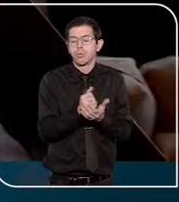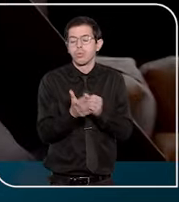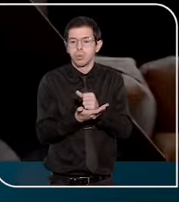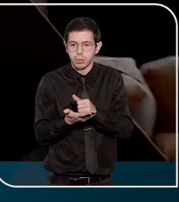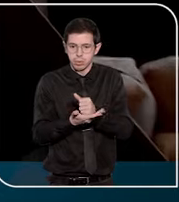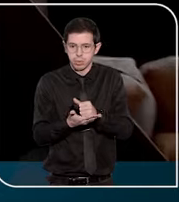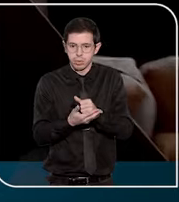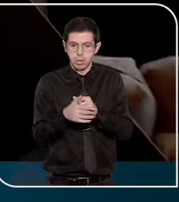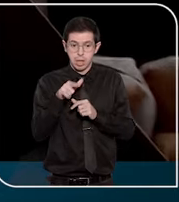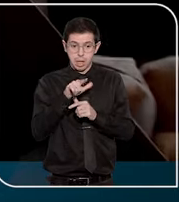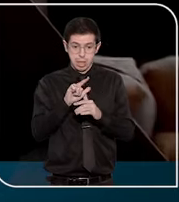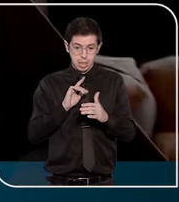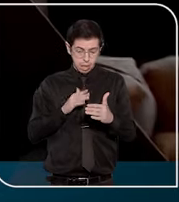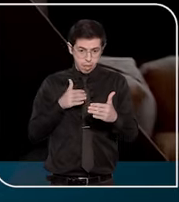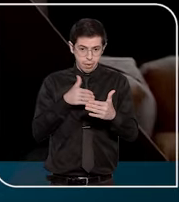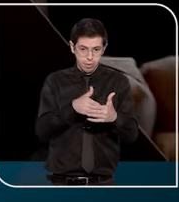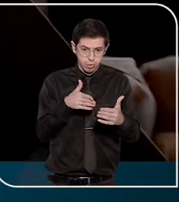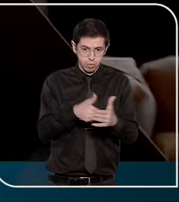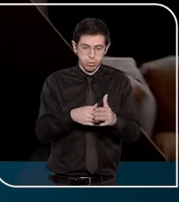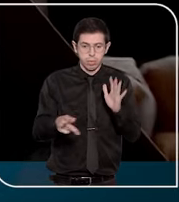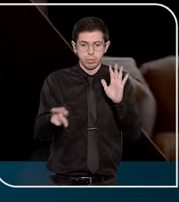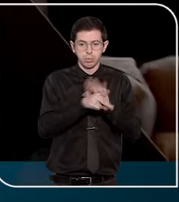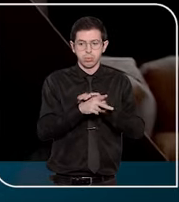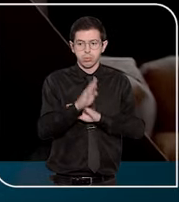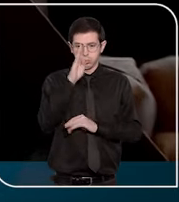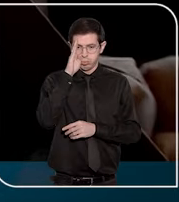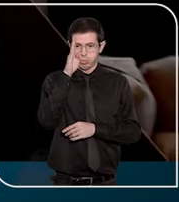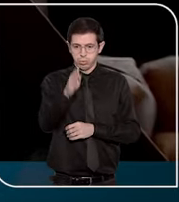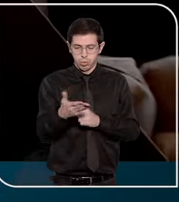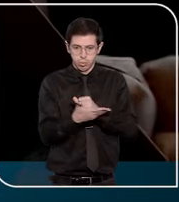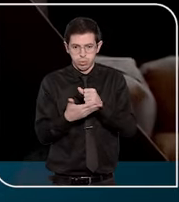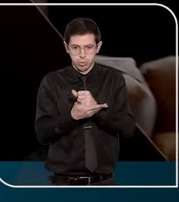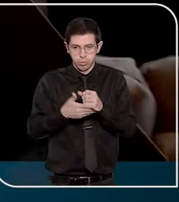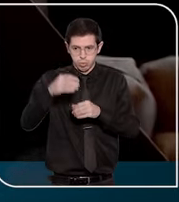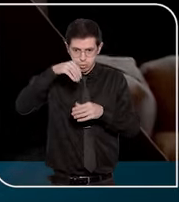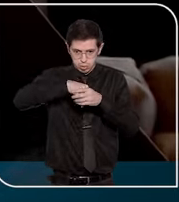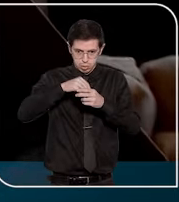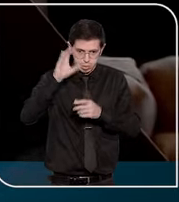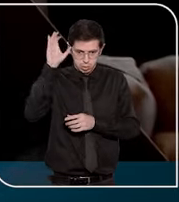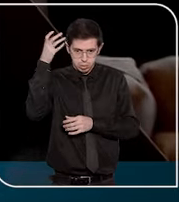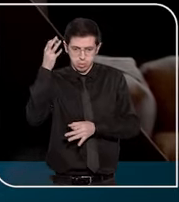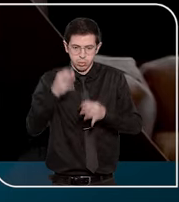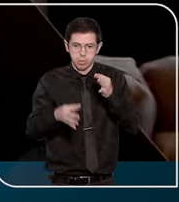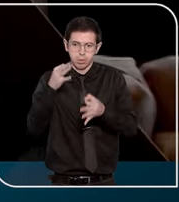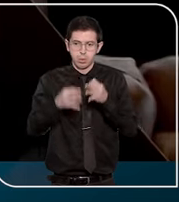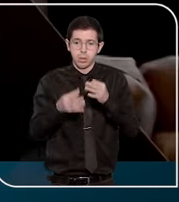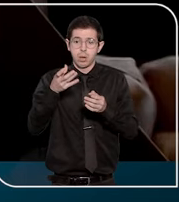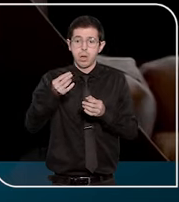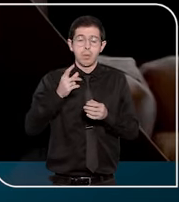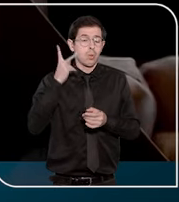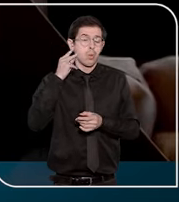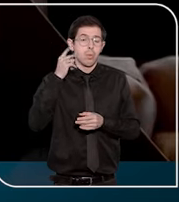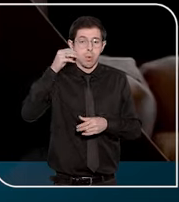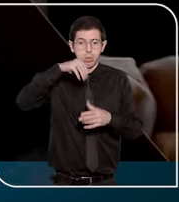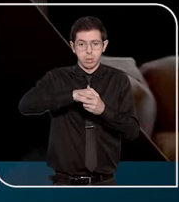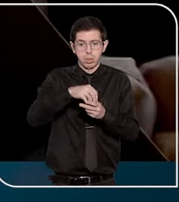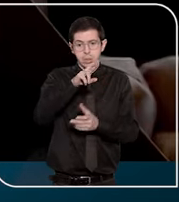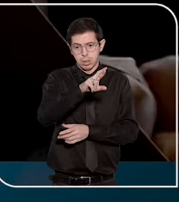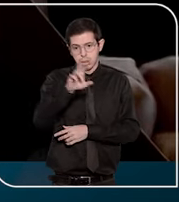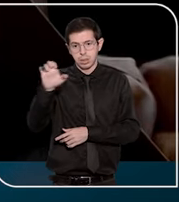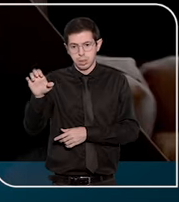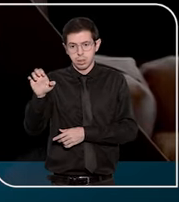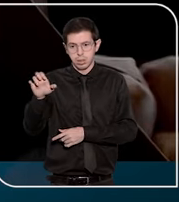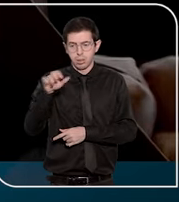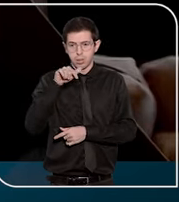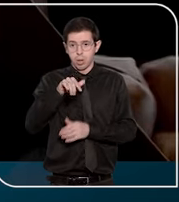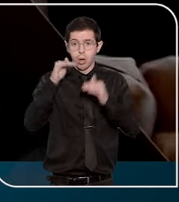alegação de violação ao princípio da fundamentação das decisões judiciais é muito frequente nos recursos extraordinários. O Supremo